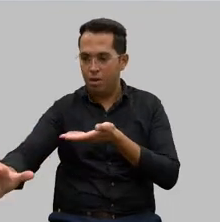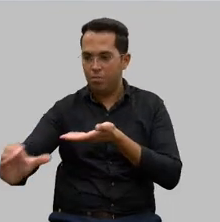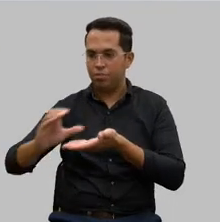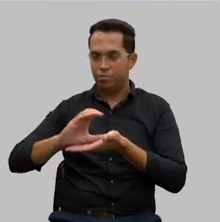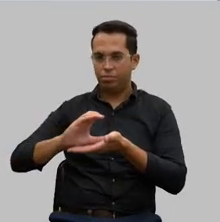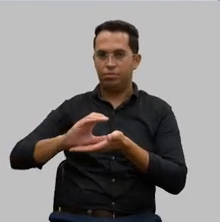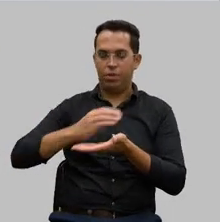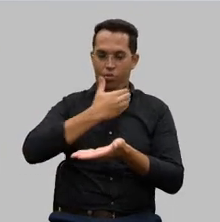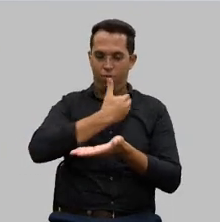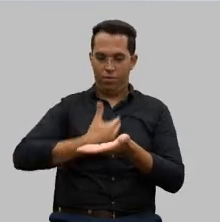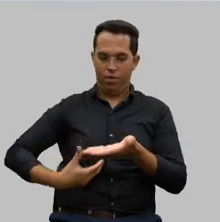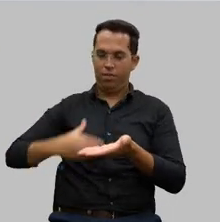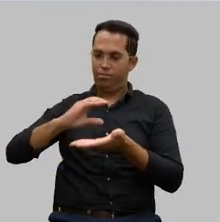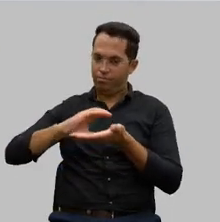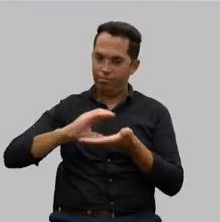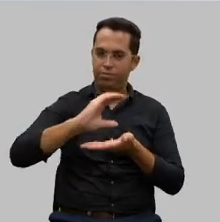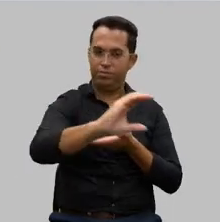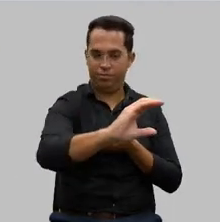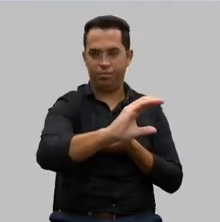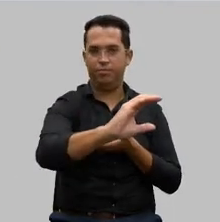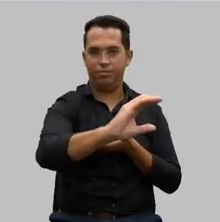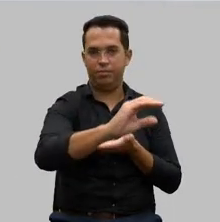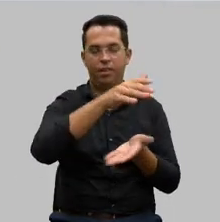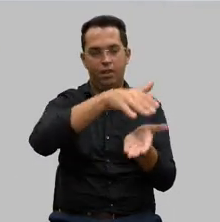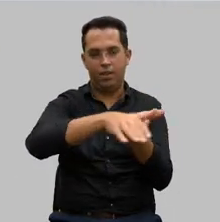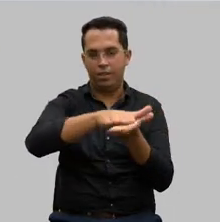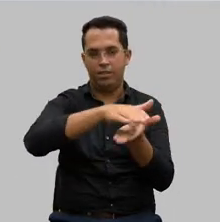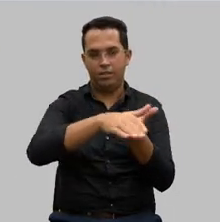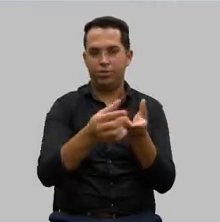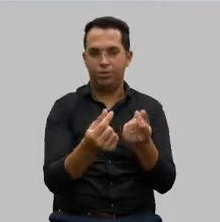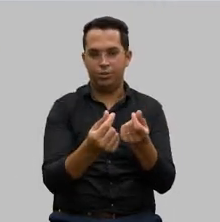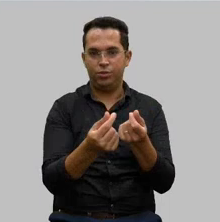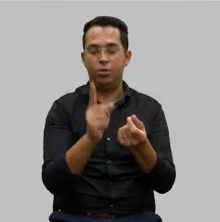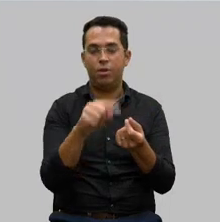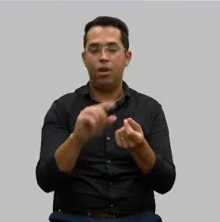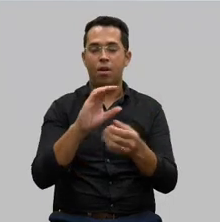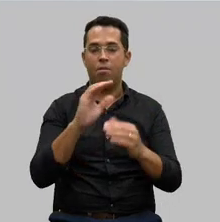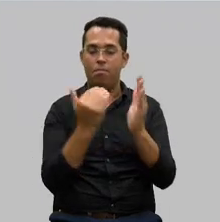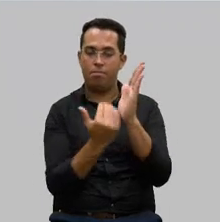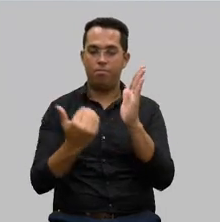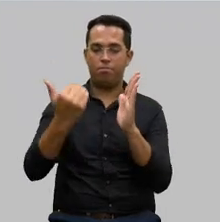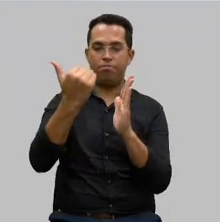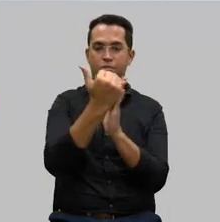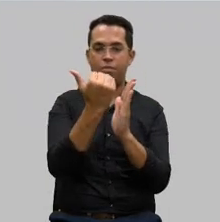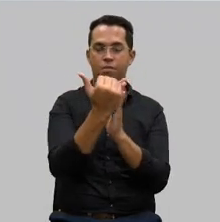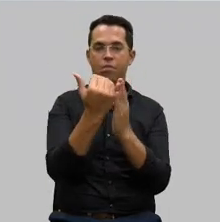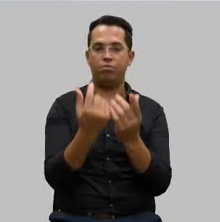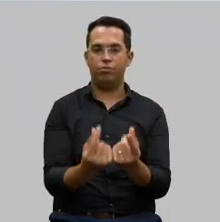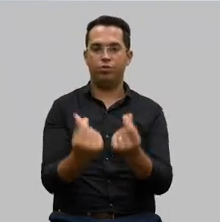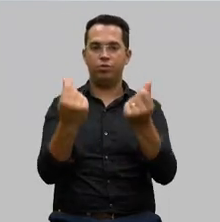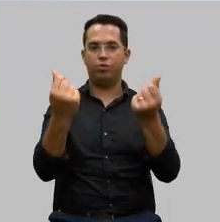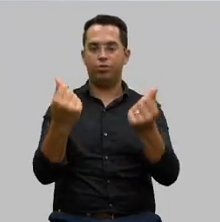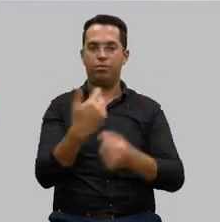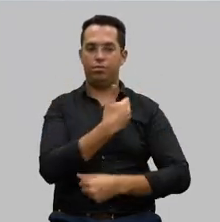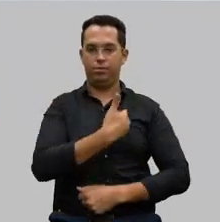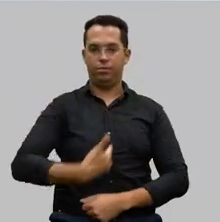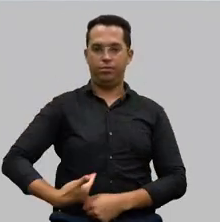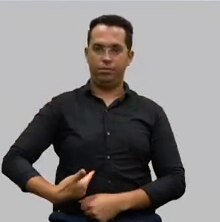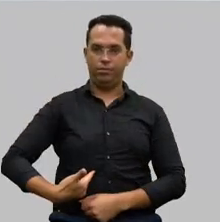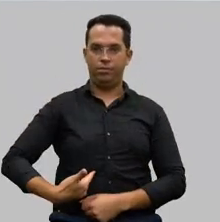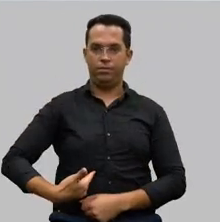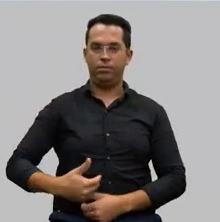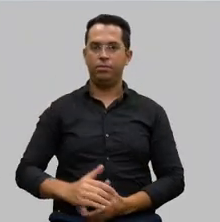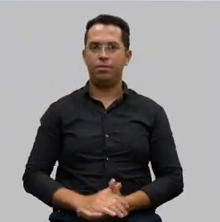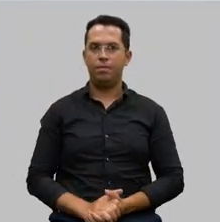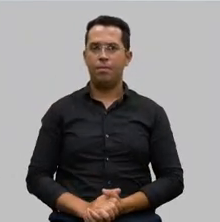compartilha que deveria ser isso gera grana no Brasil né uma outra cois pessoa com